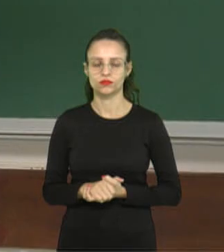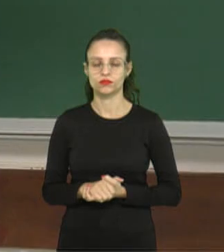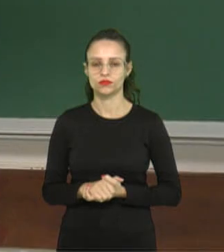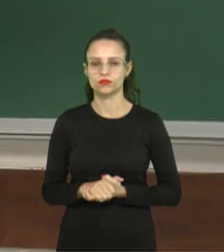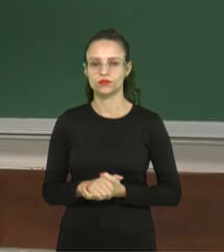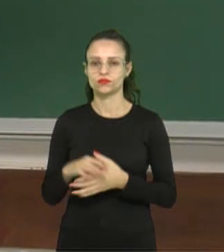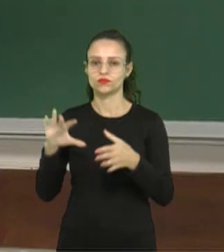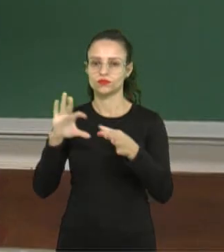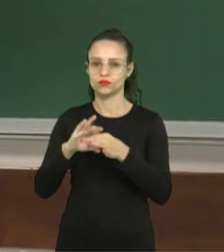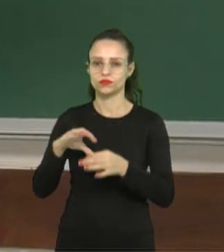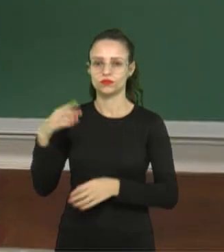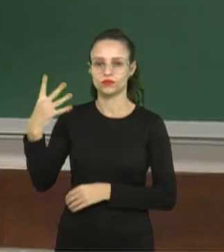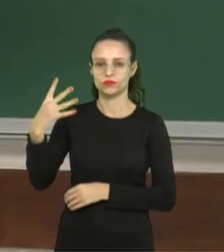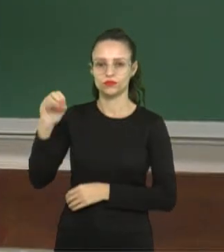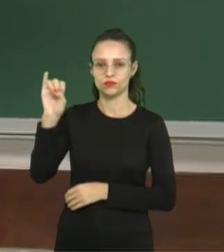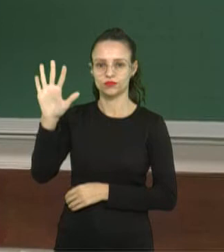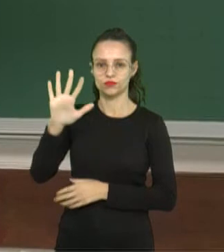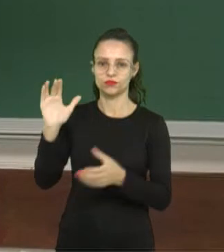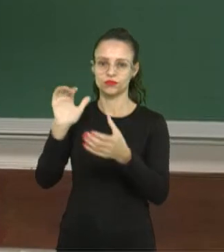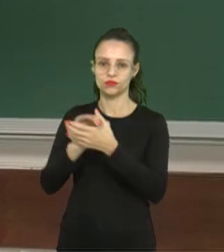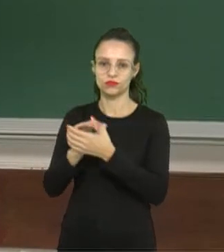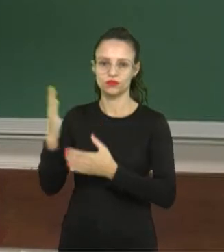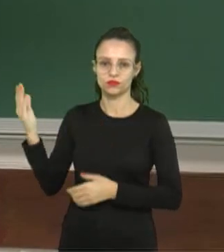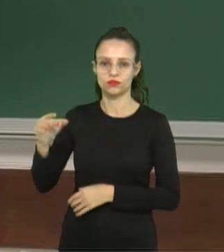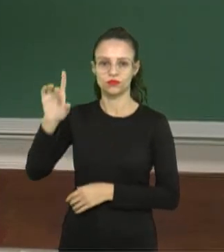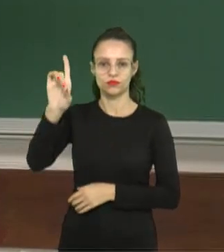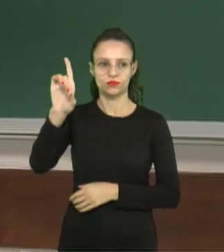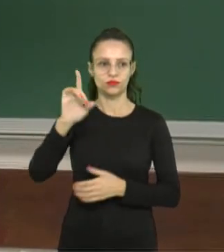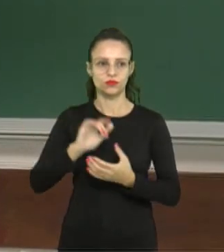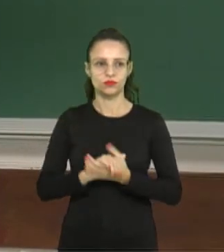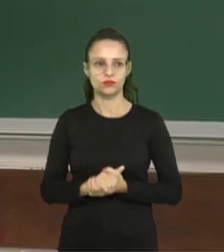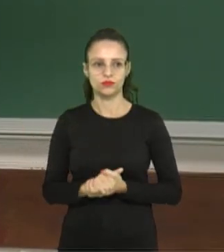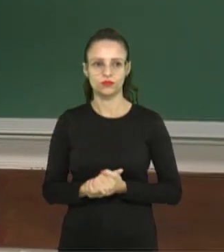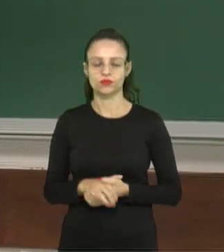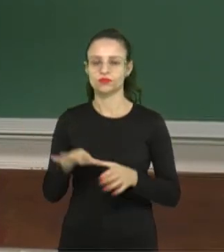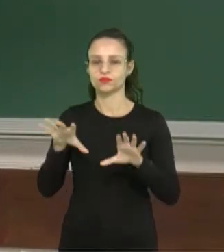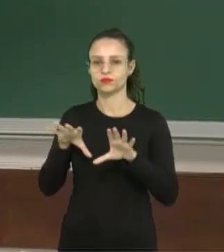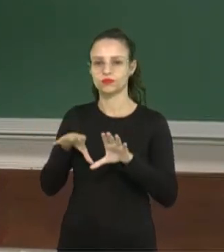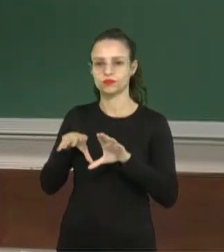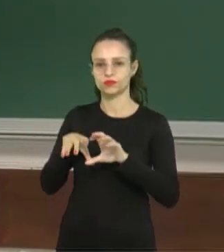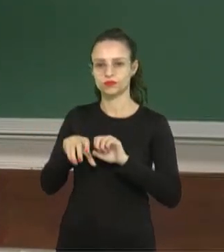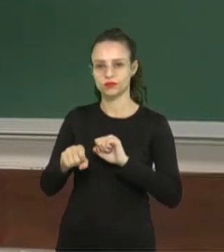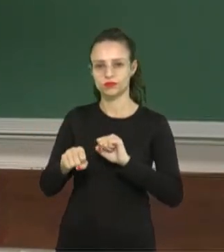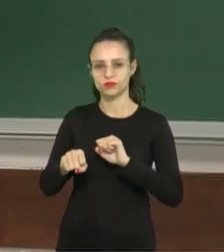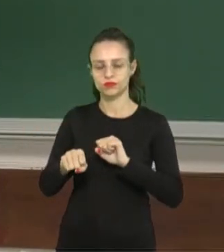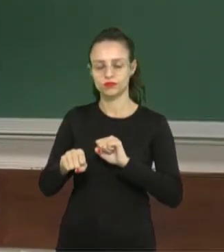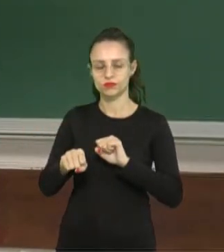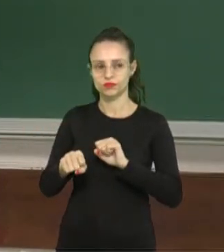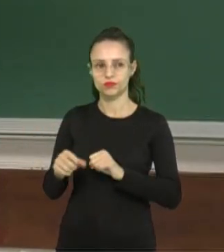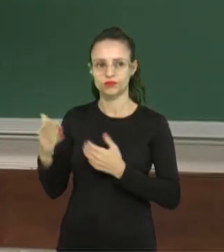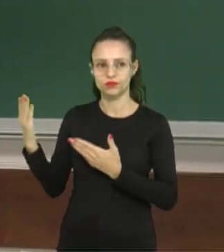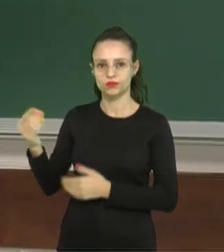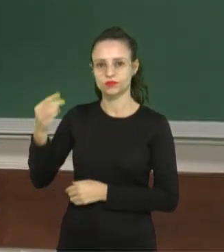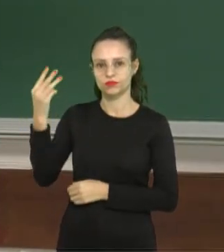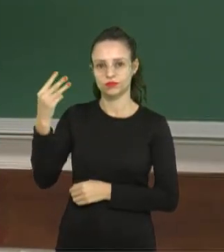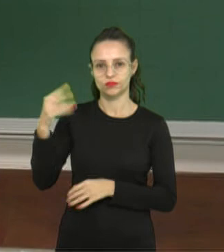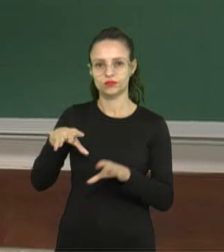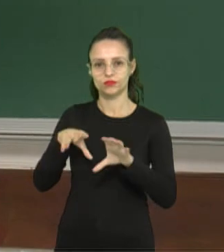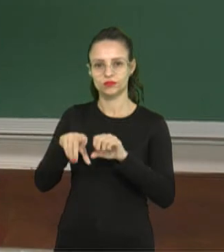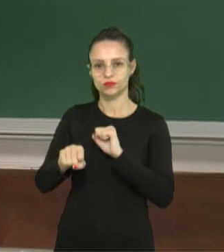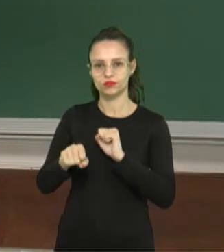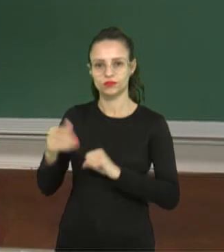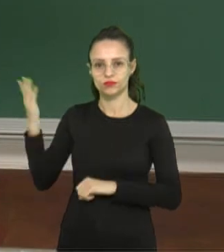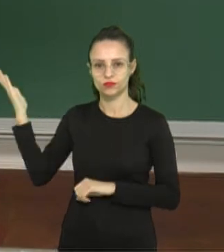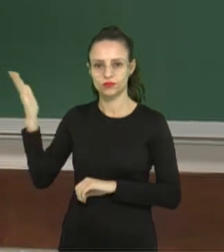refere à quarta imagem. E D, graduação, a formatura, né? Nós temos a terceira imagem aqui